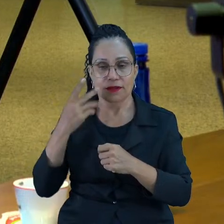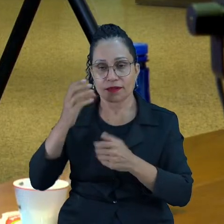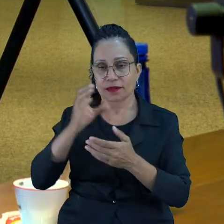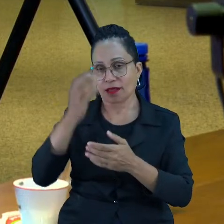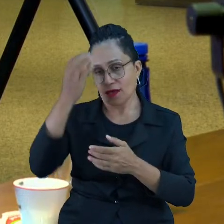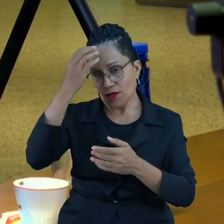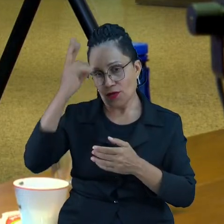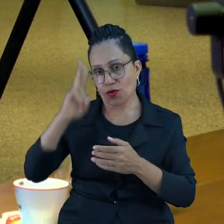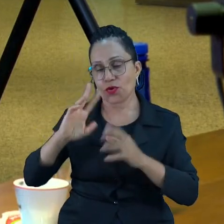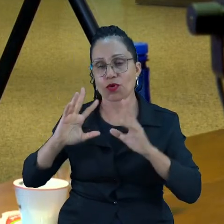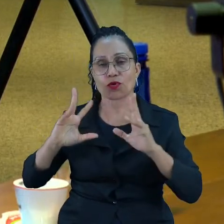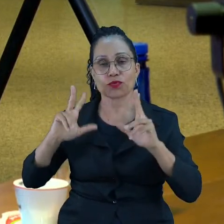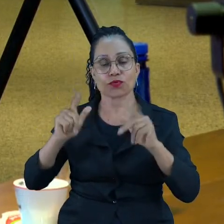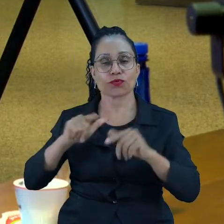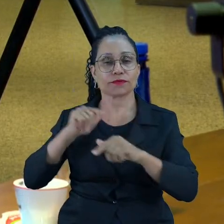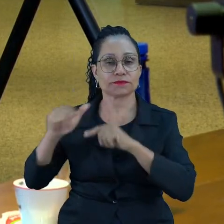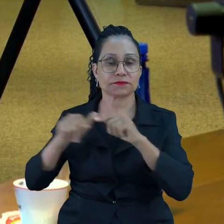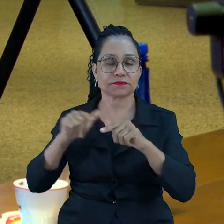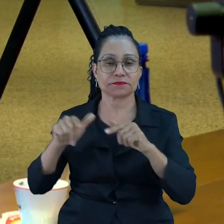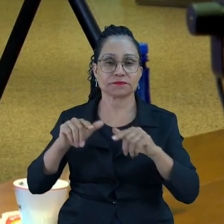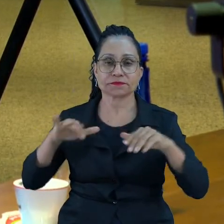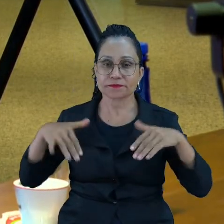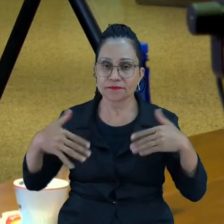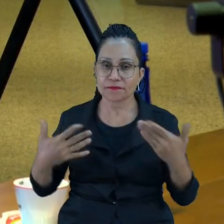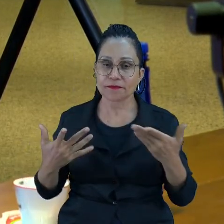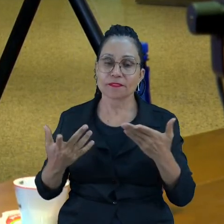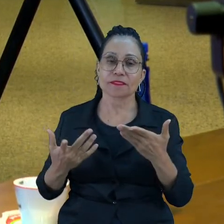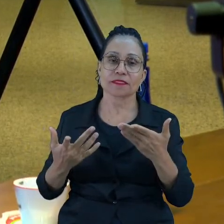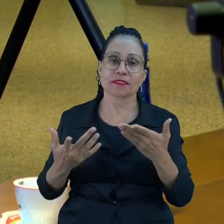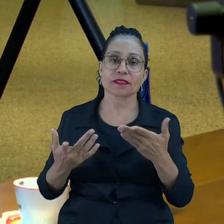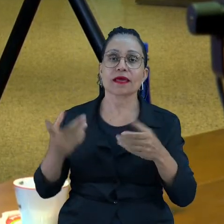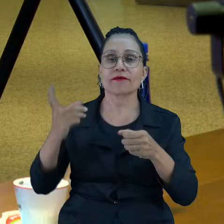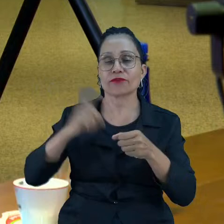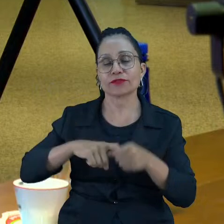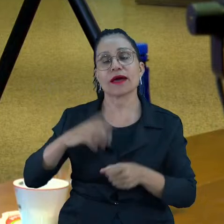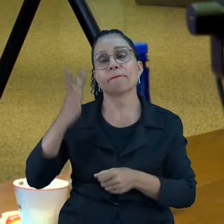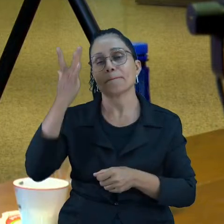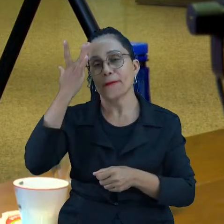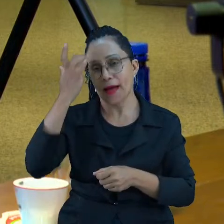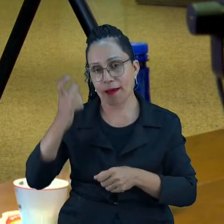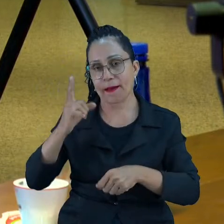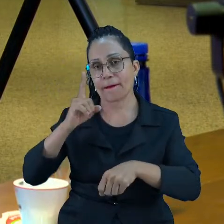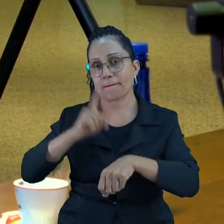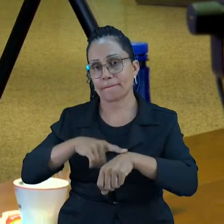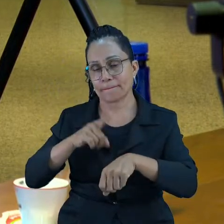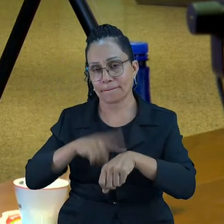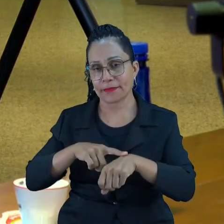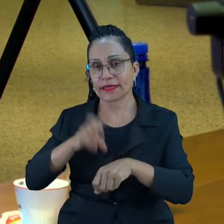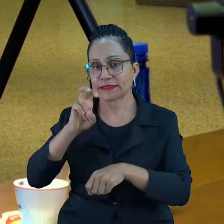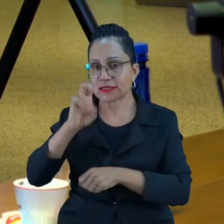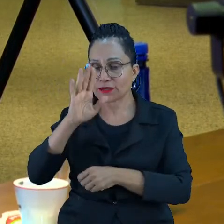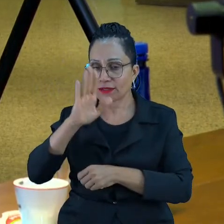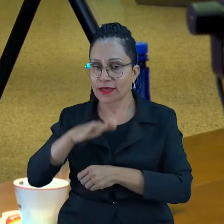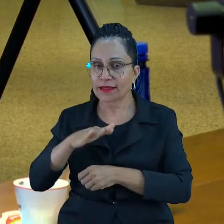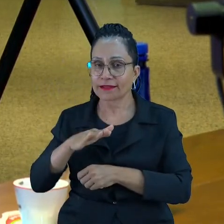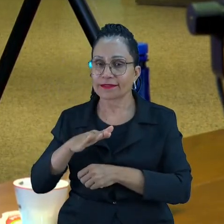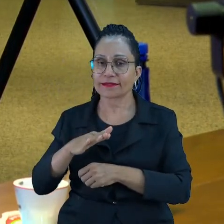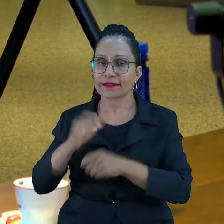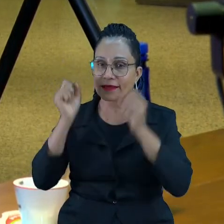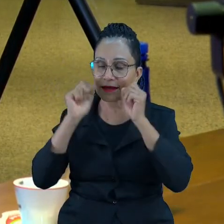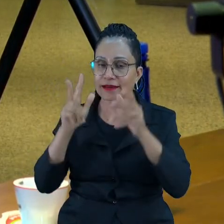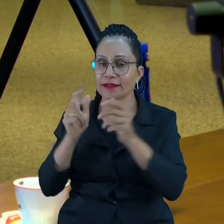toda essa ação. Então, voltamos amanhã, 17 horas. Fique ligado,